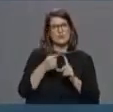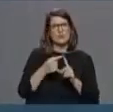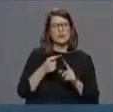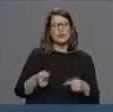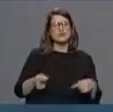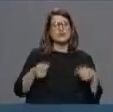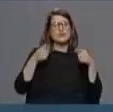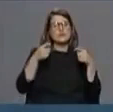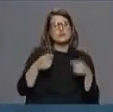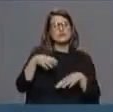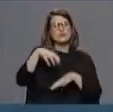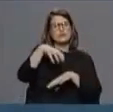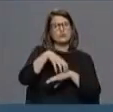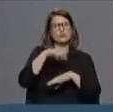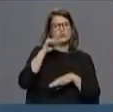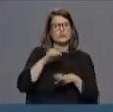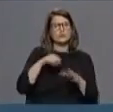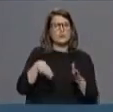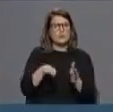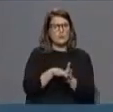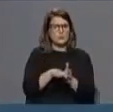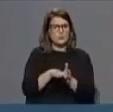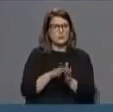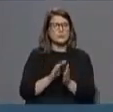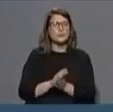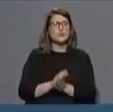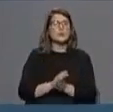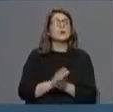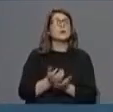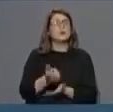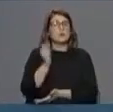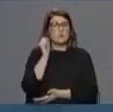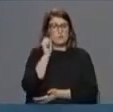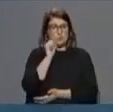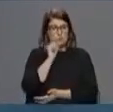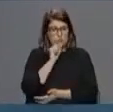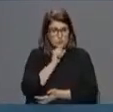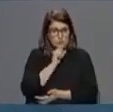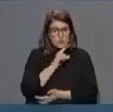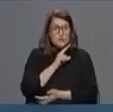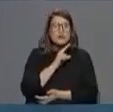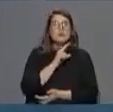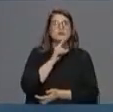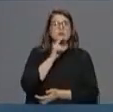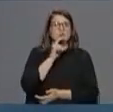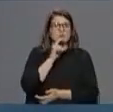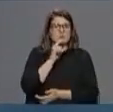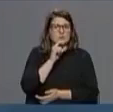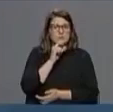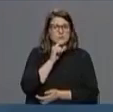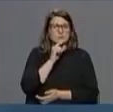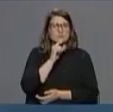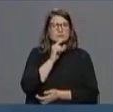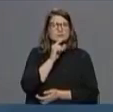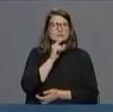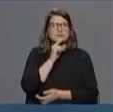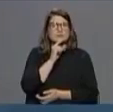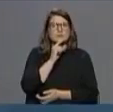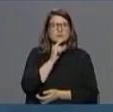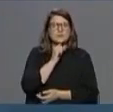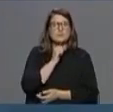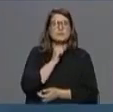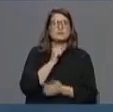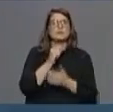em infraestruturas portuárias e que permitiu que fizéssemos um conjunto